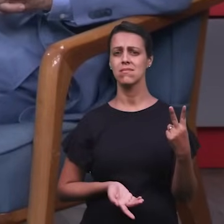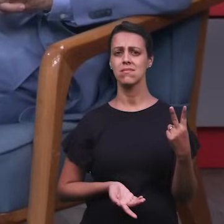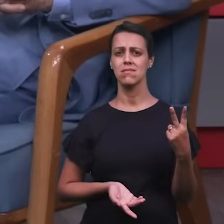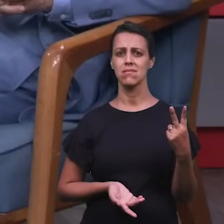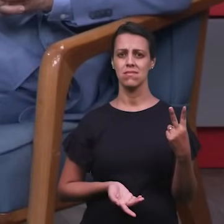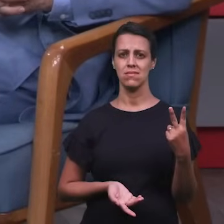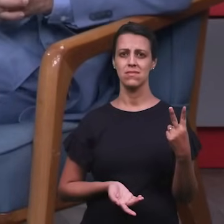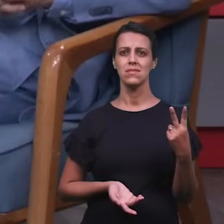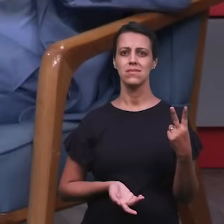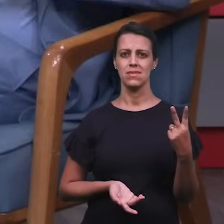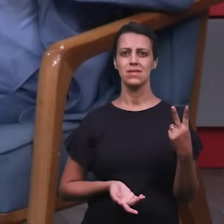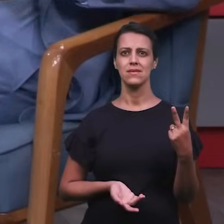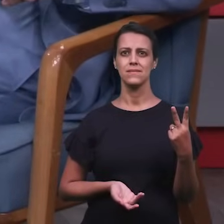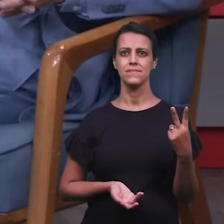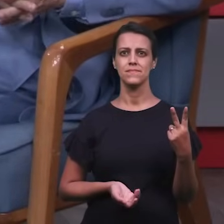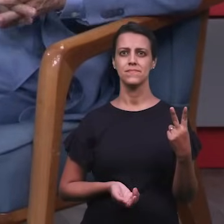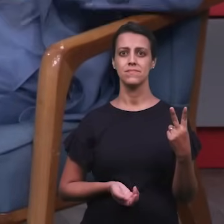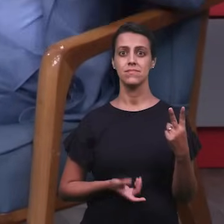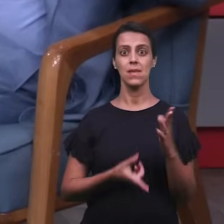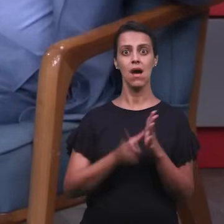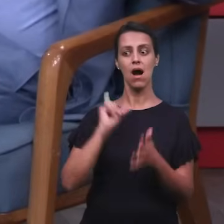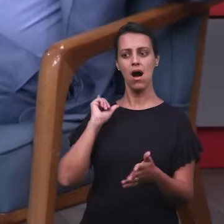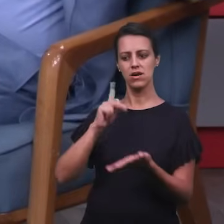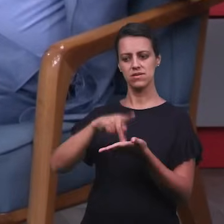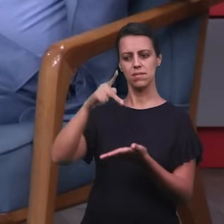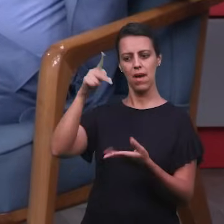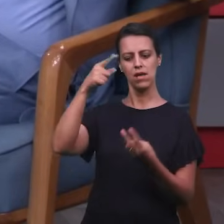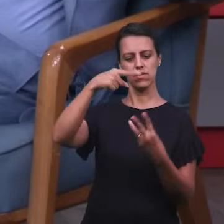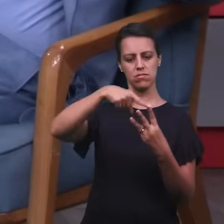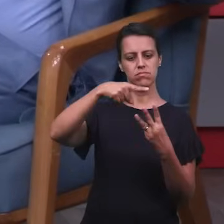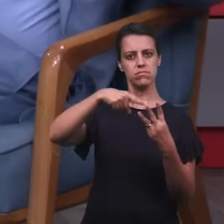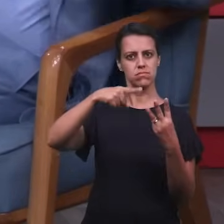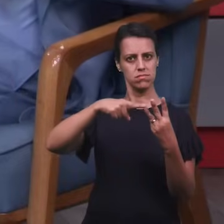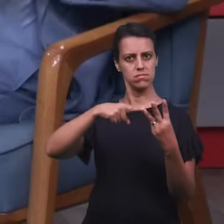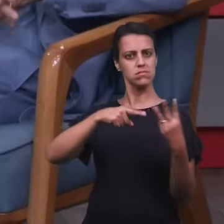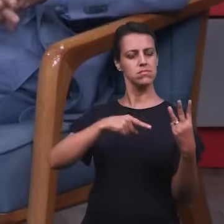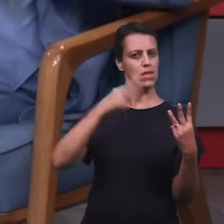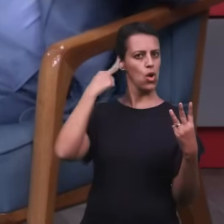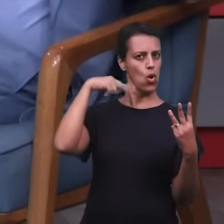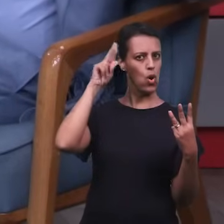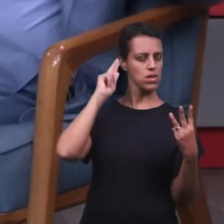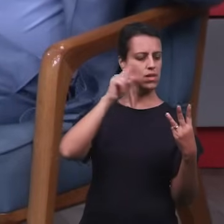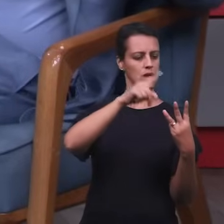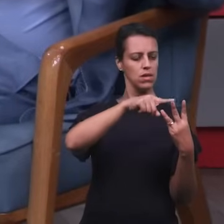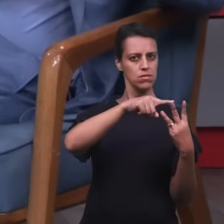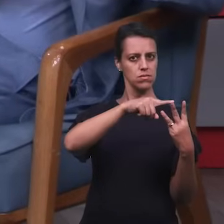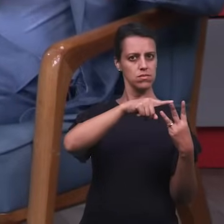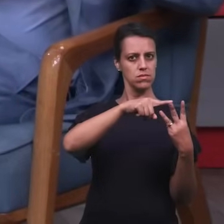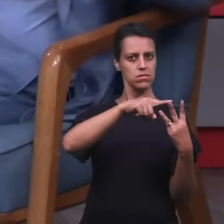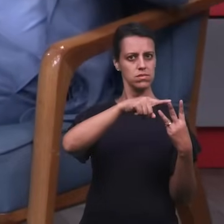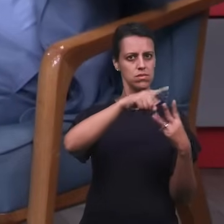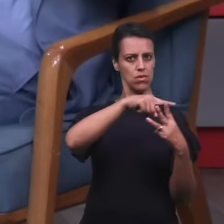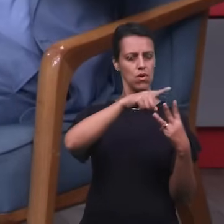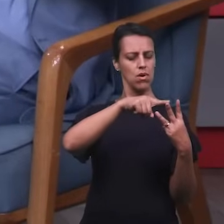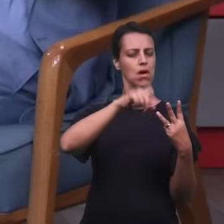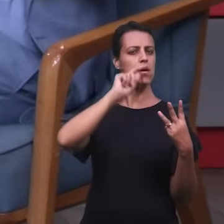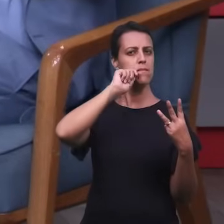verdade, a ênfase que teriam que ser a três elementos à mesa: cordeiro